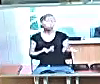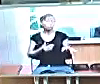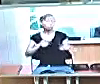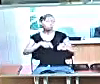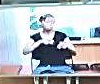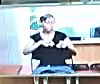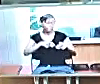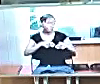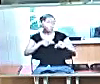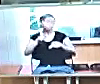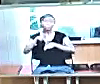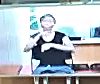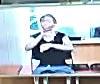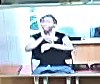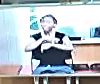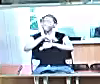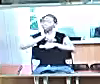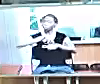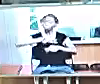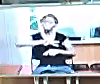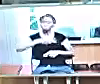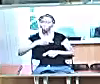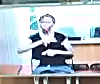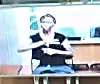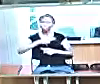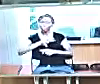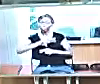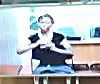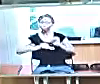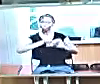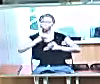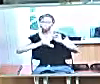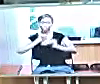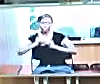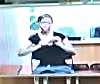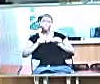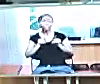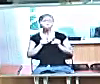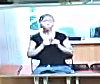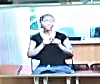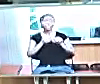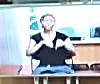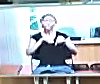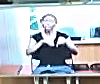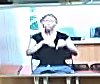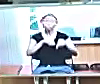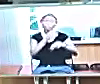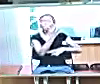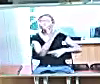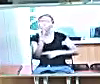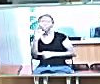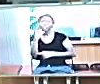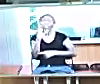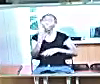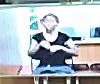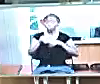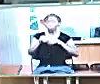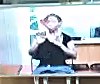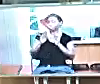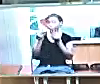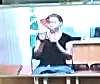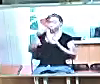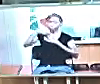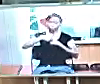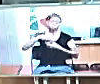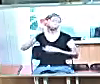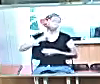campo pela pedagogia da alternância e profissionalização na perspectiva da agroecologia e da agricultura familiar em minas gerais